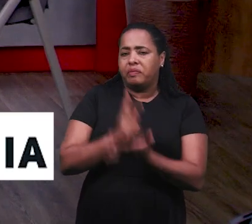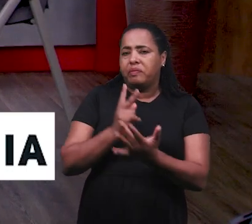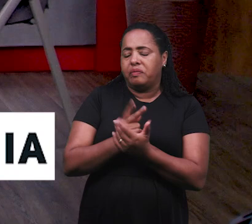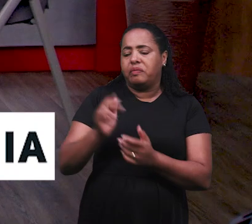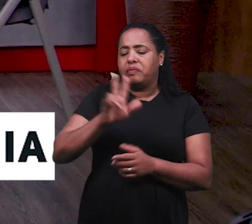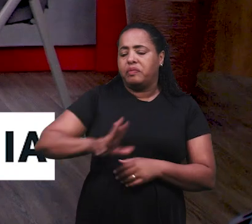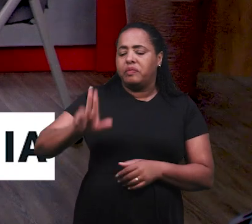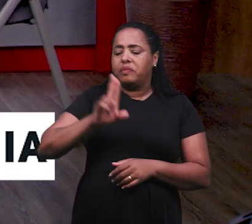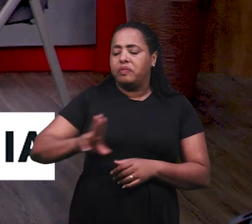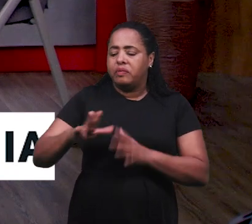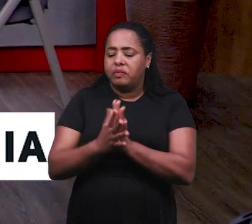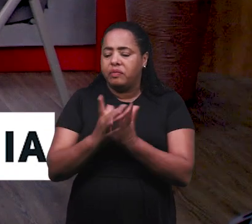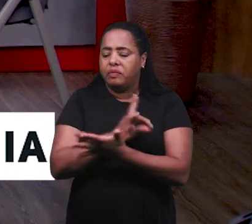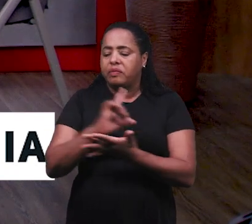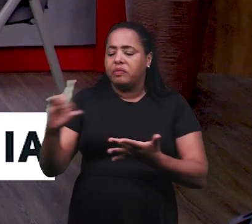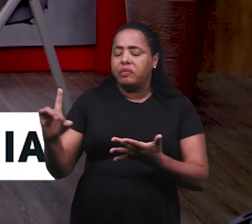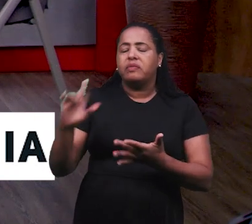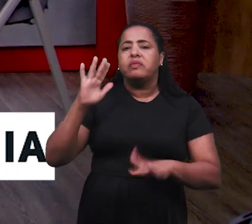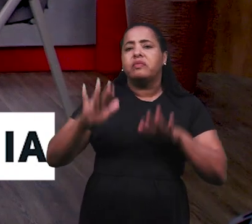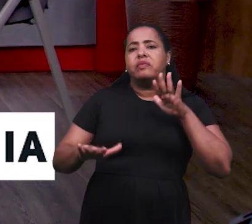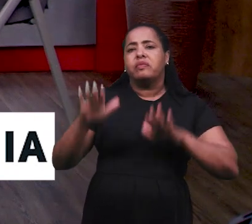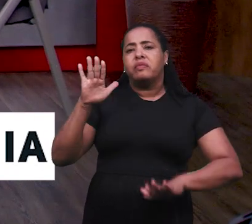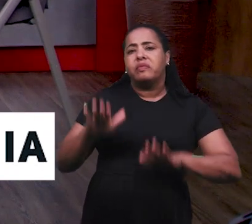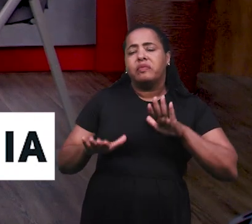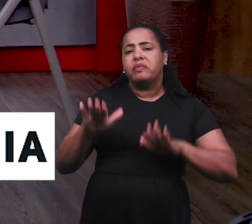uso da palavra, ela às vezes